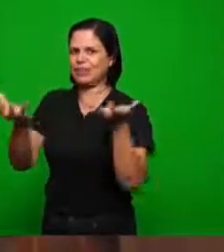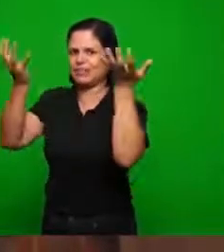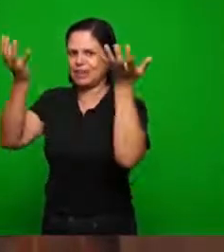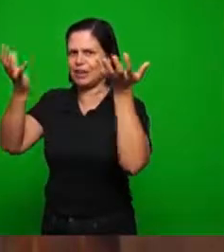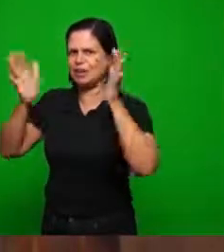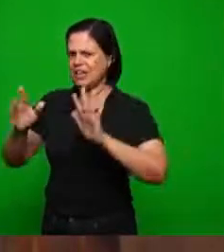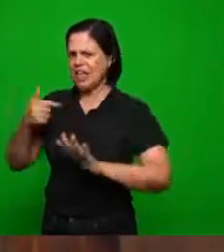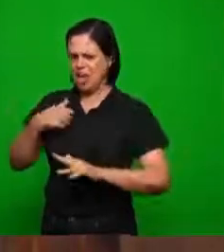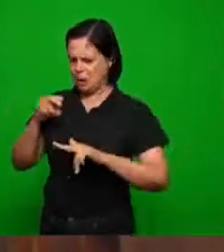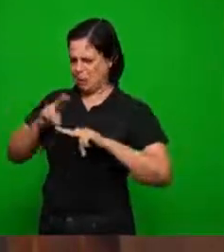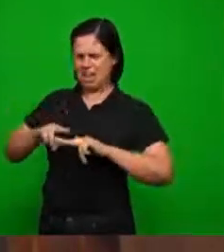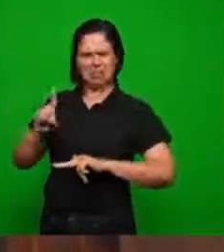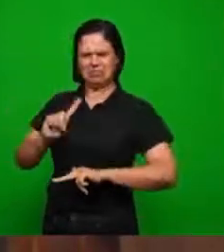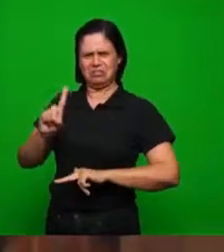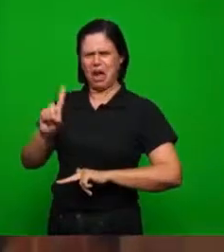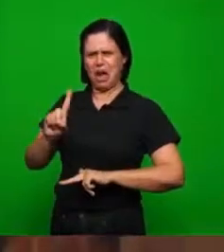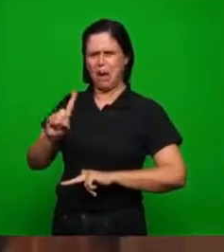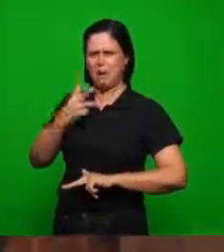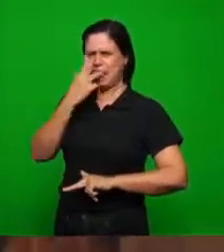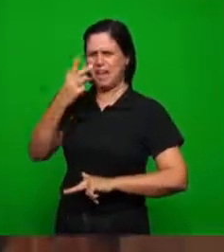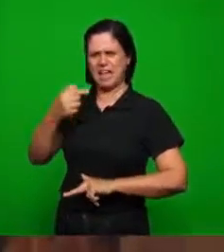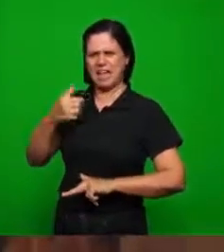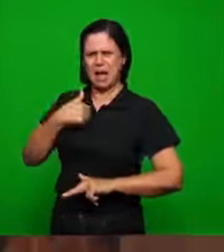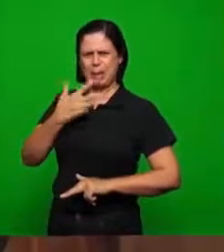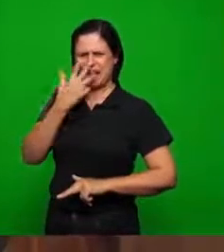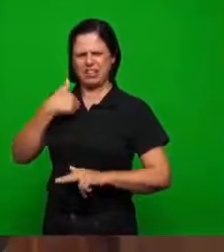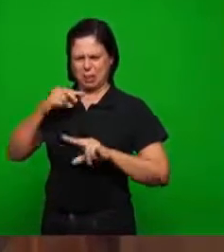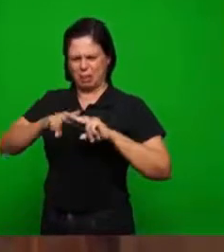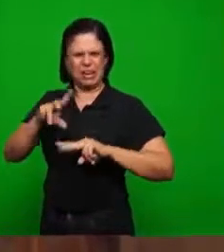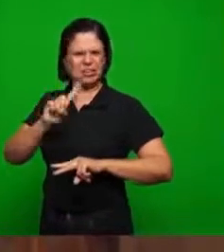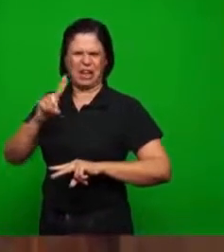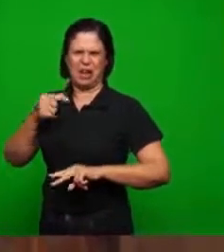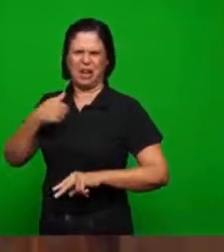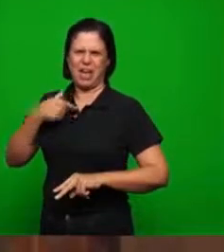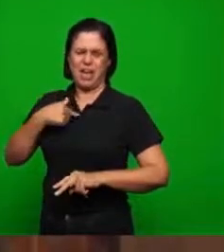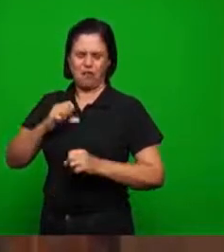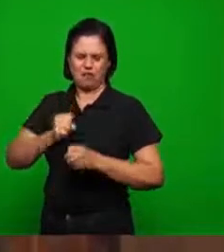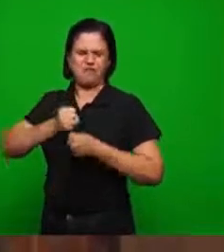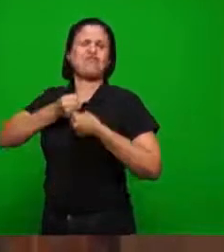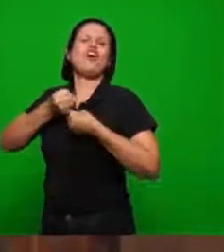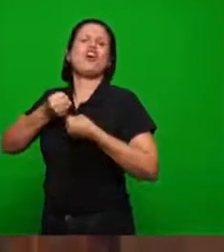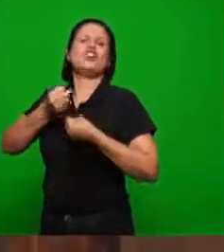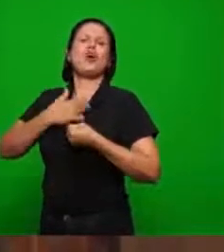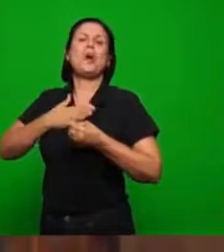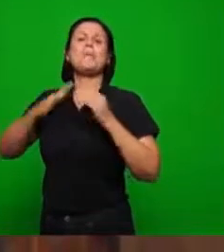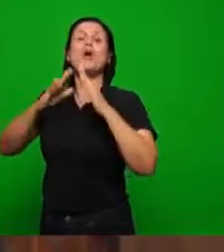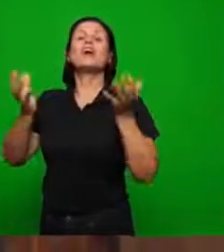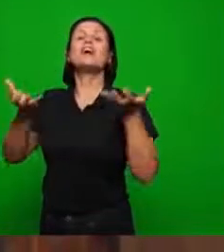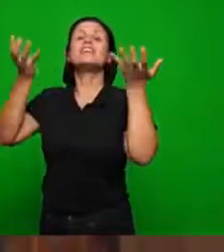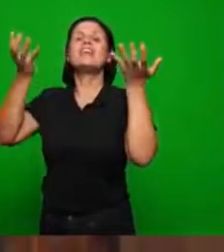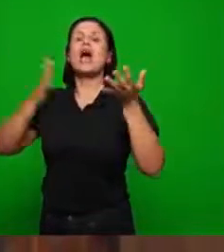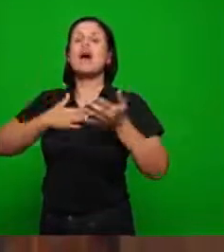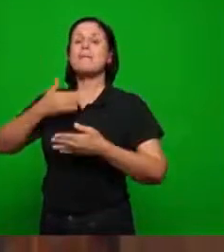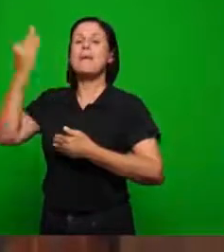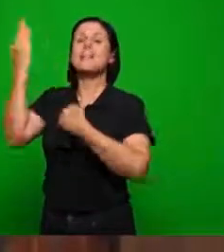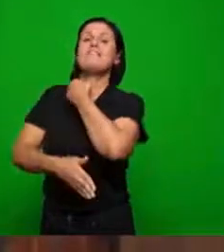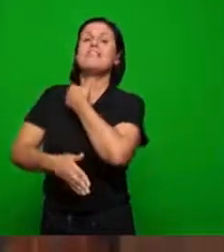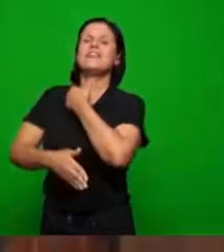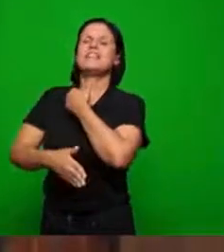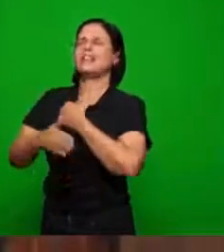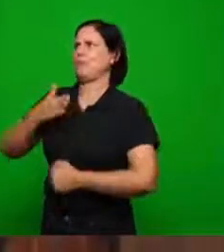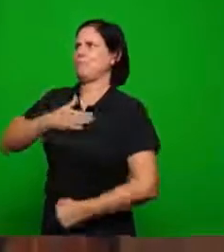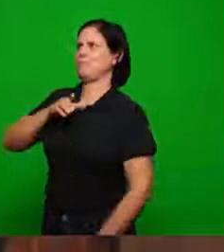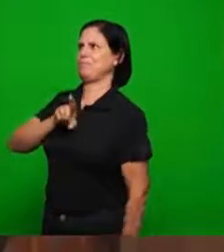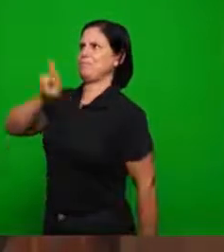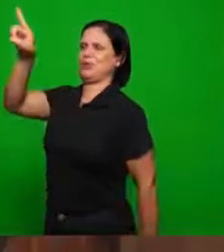diz assim, não, eu estou seguro, né? A minha fortaleza não é. O meu castelo, a minha defesa é